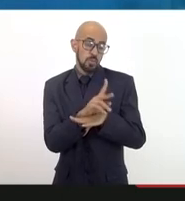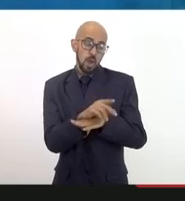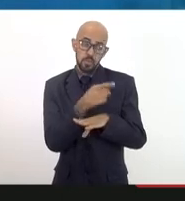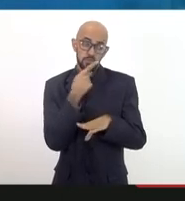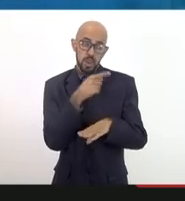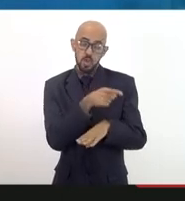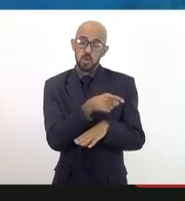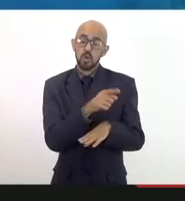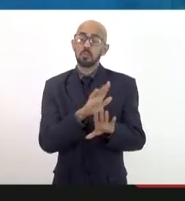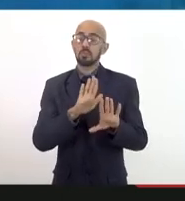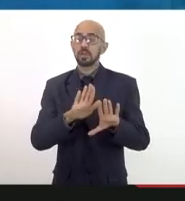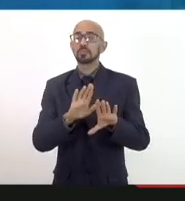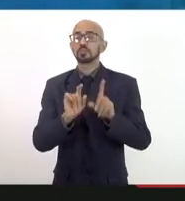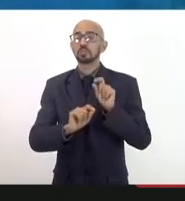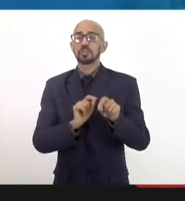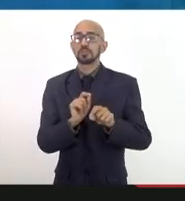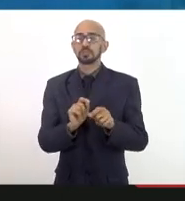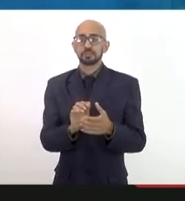claramente,